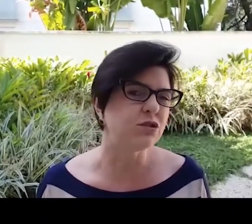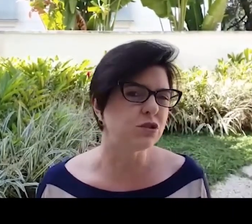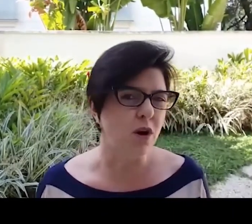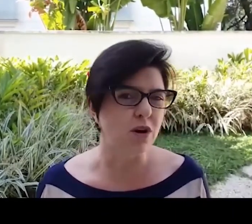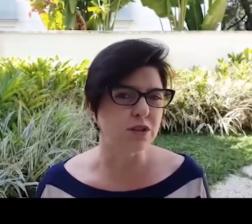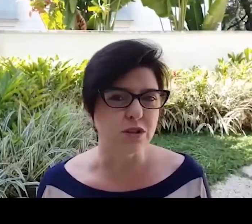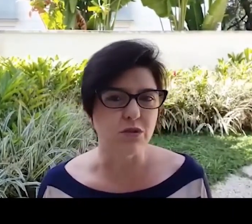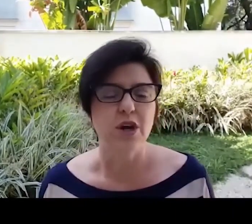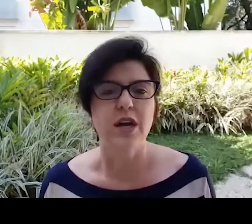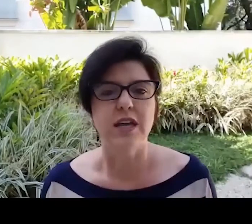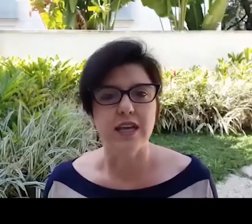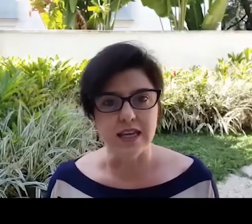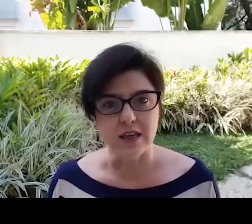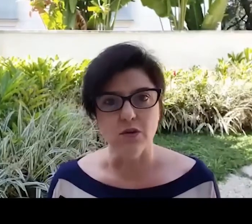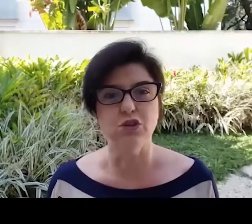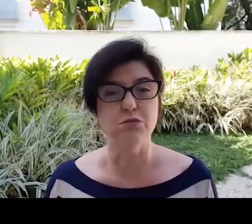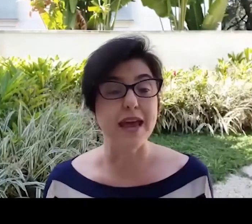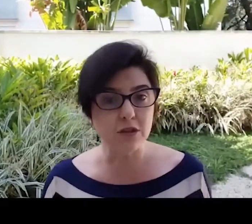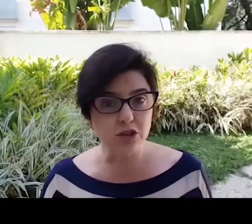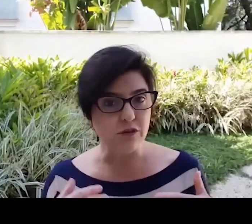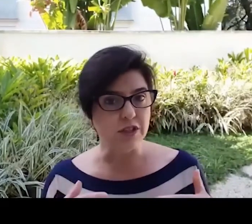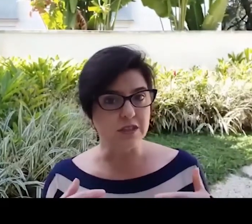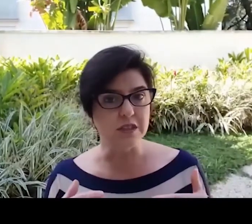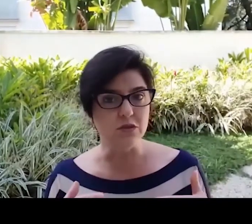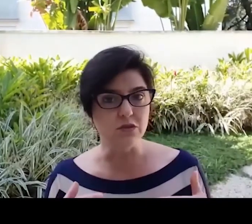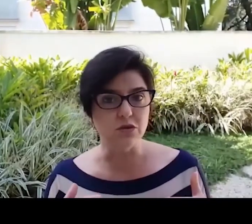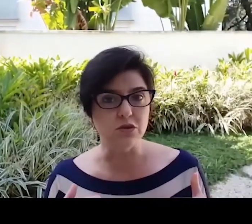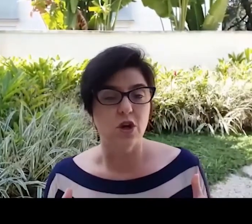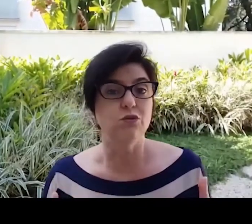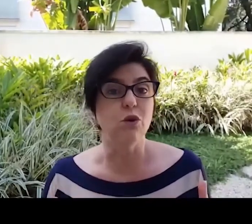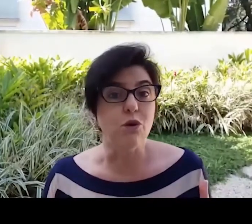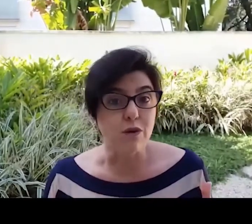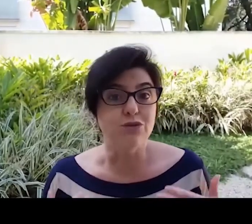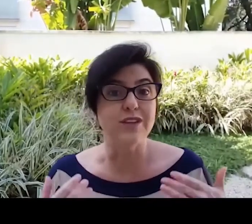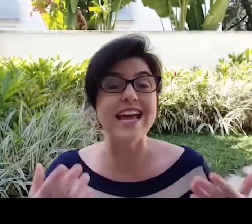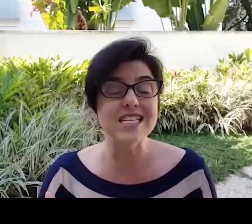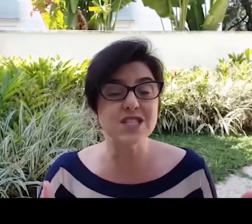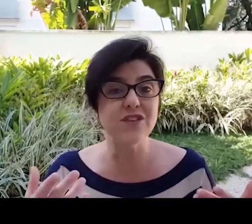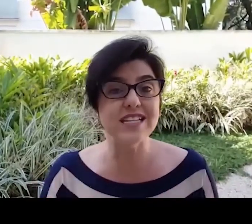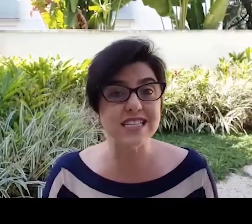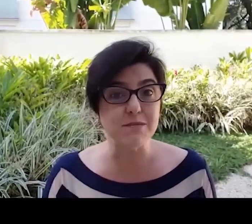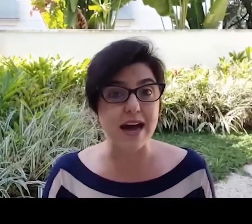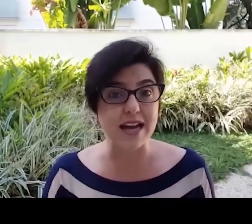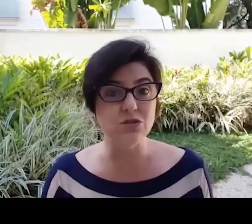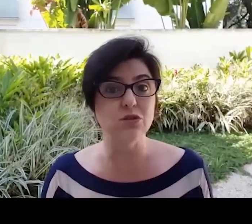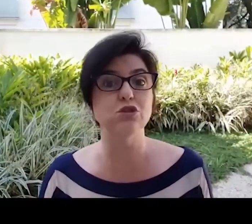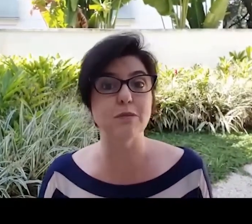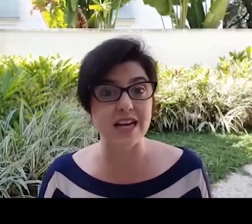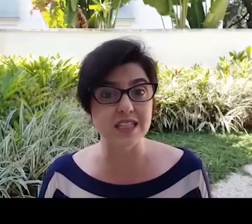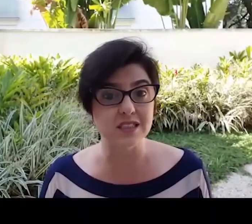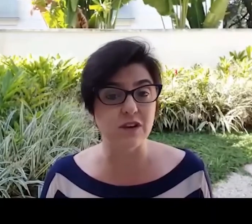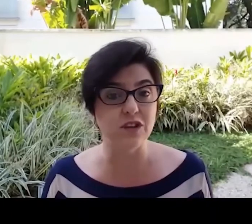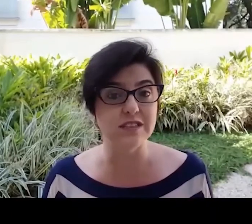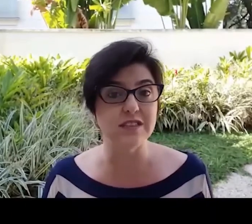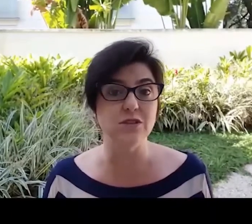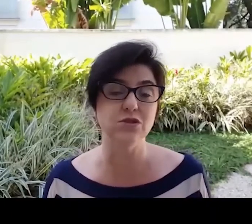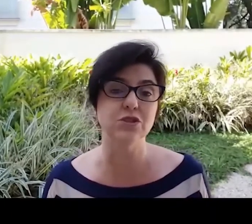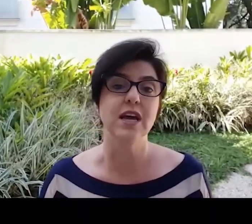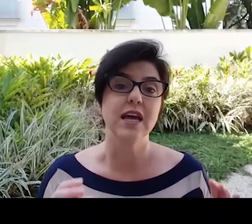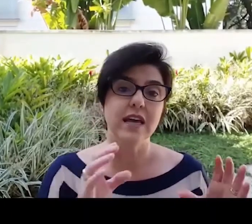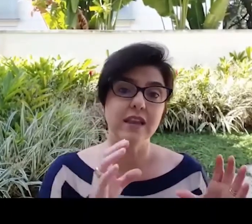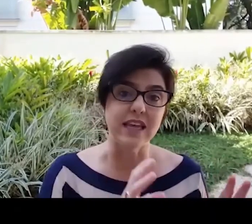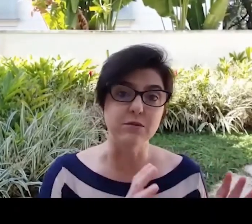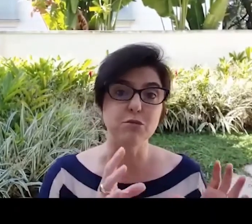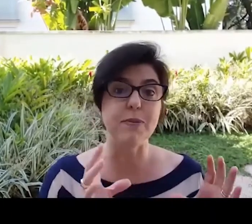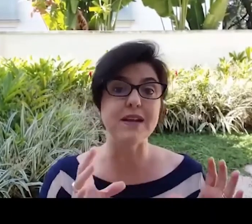dados mostram que os menos favorecidos doam 3 vezes mais do que os mais favorecidos,